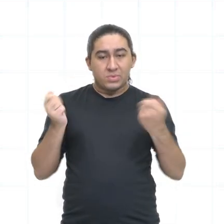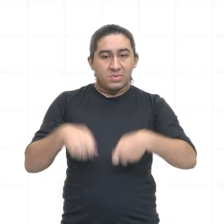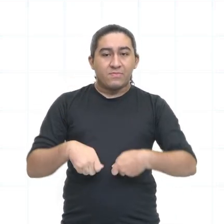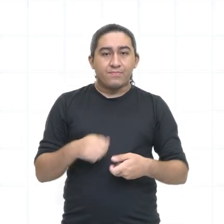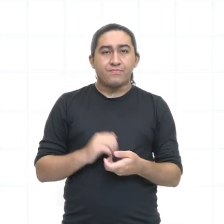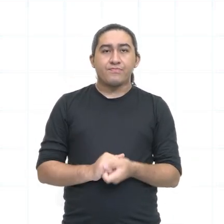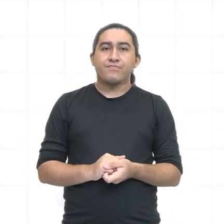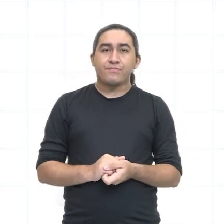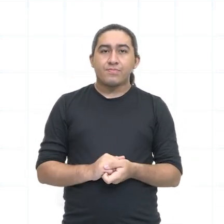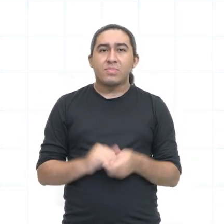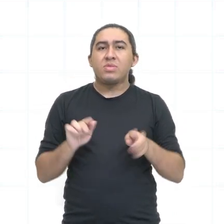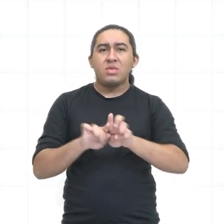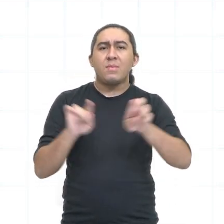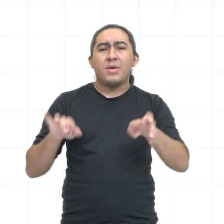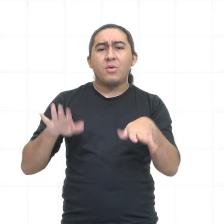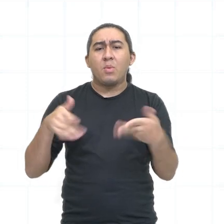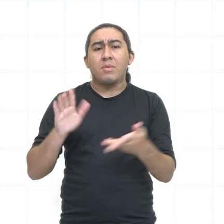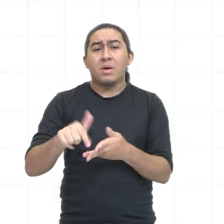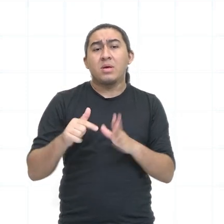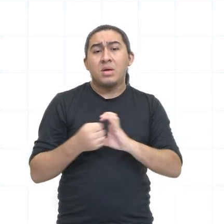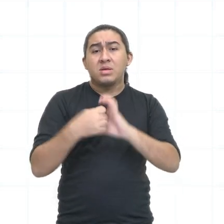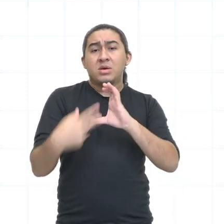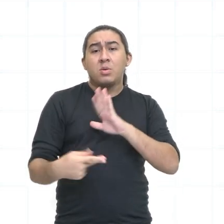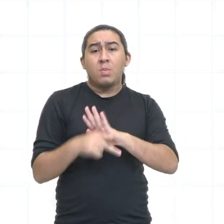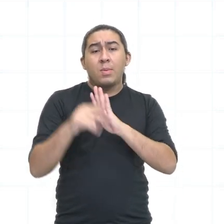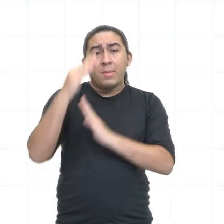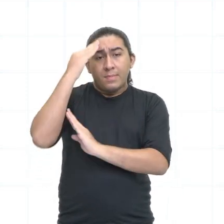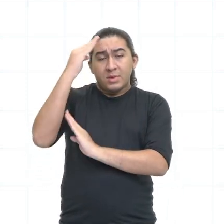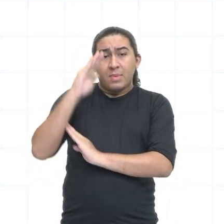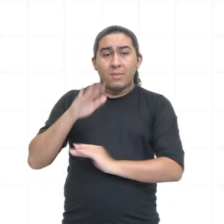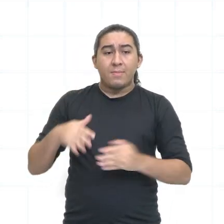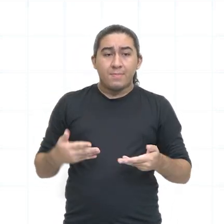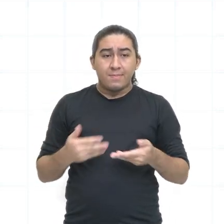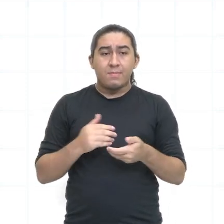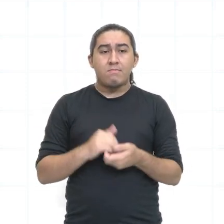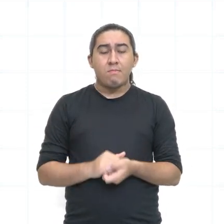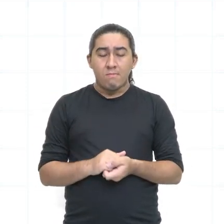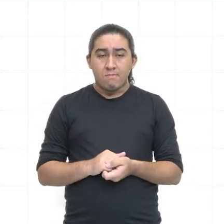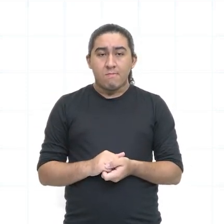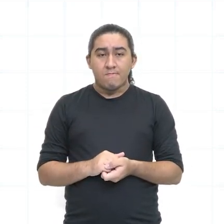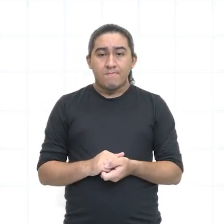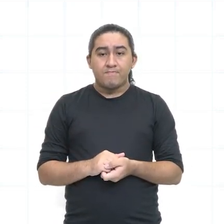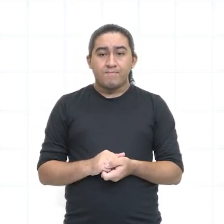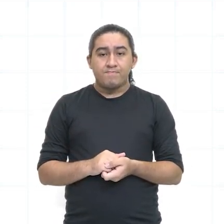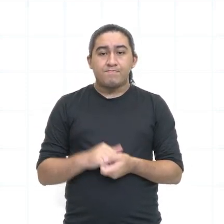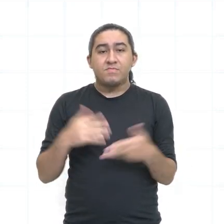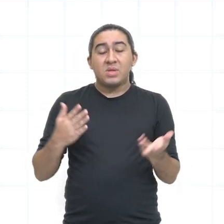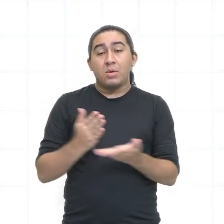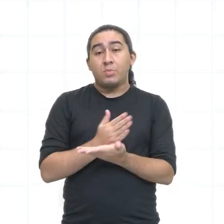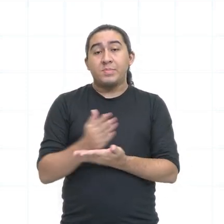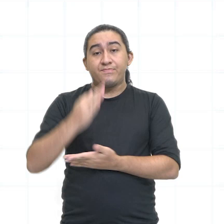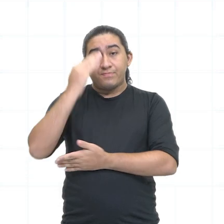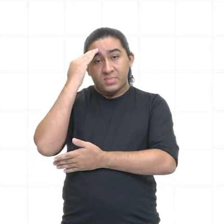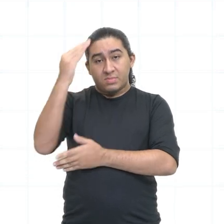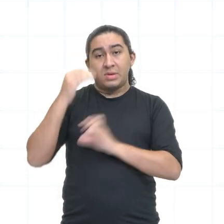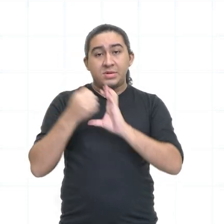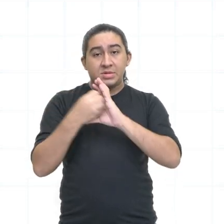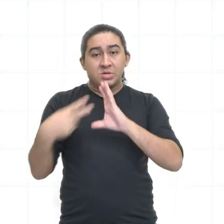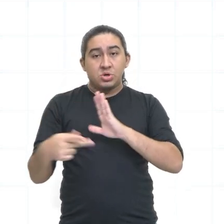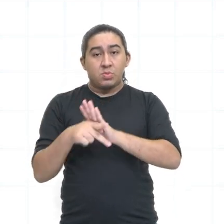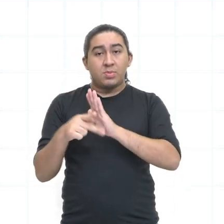e quais são as características da arte contemporânea? Então, algumas das principais características da